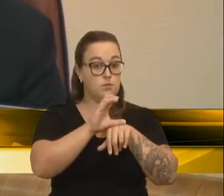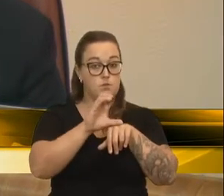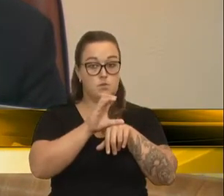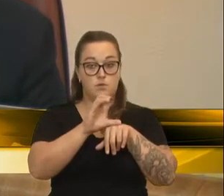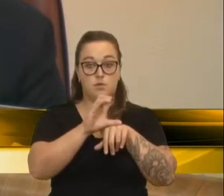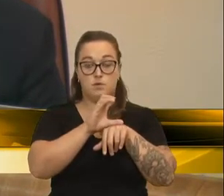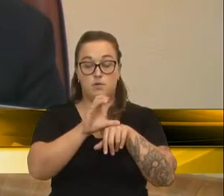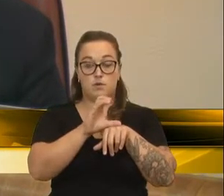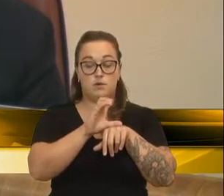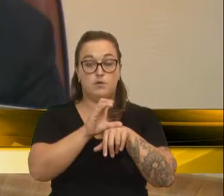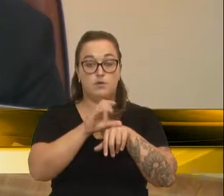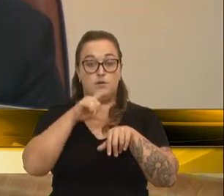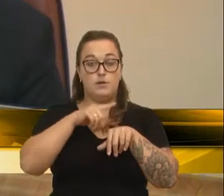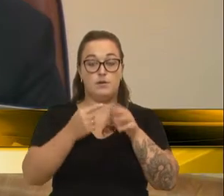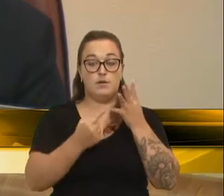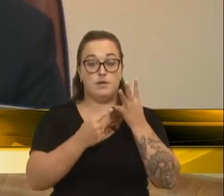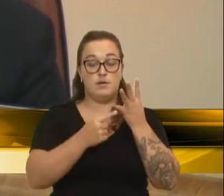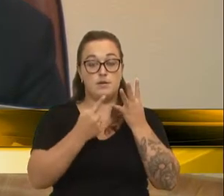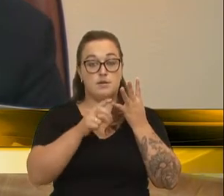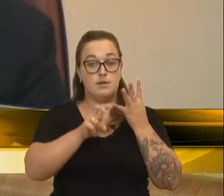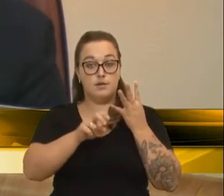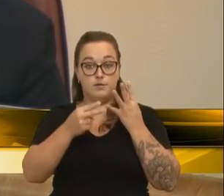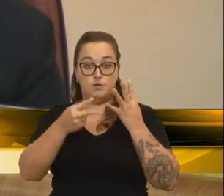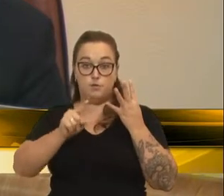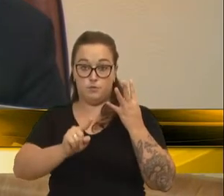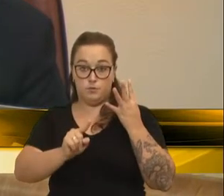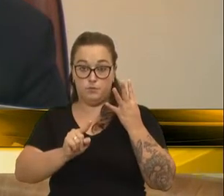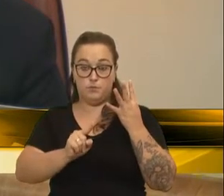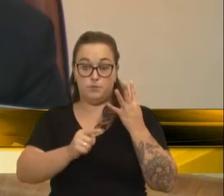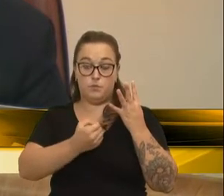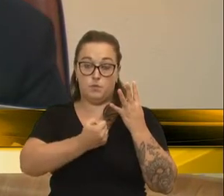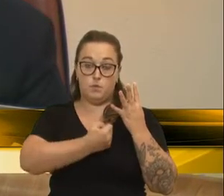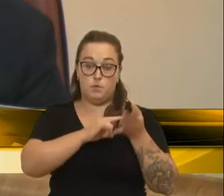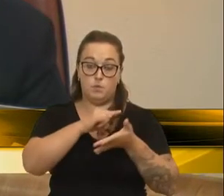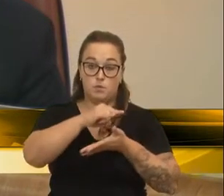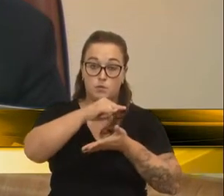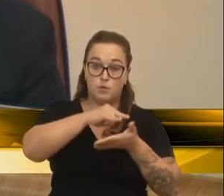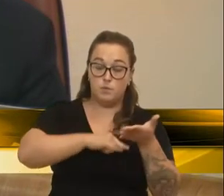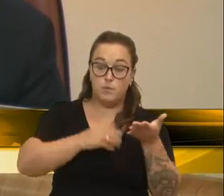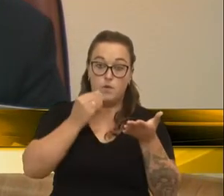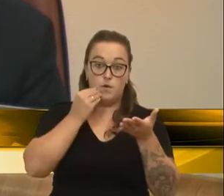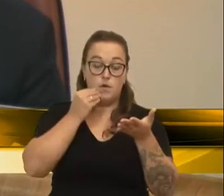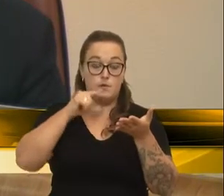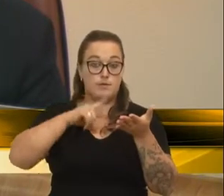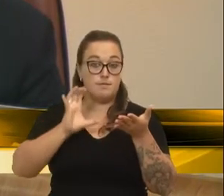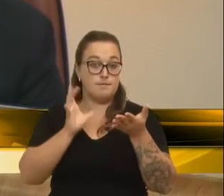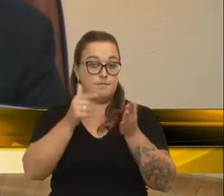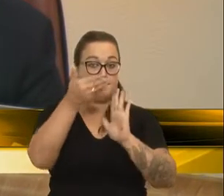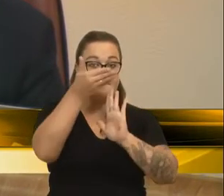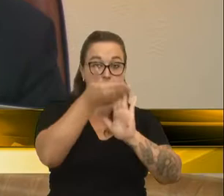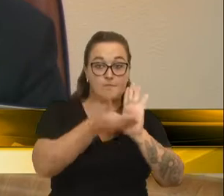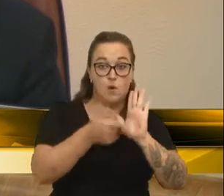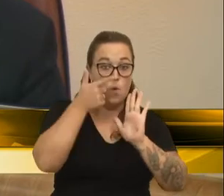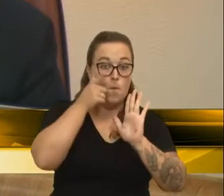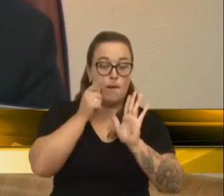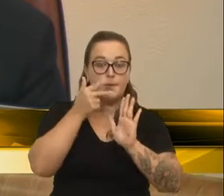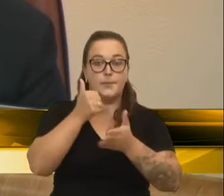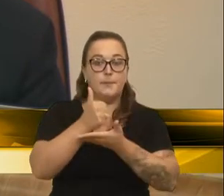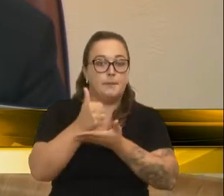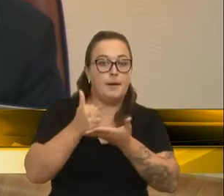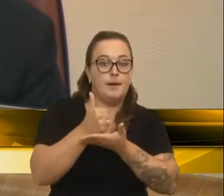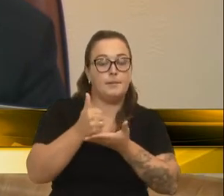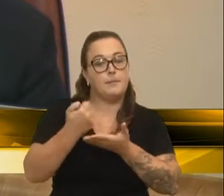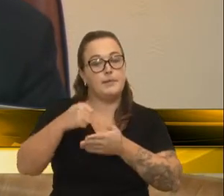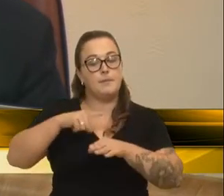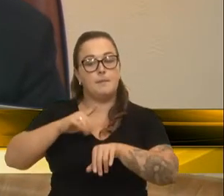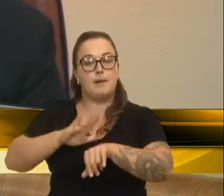inconstitucionalidade, ADIM 1521. Óbvio que essas decisões não bastam para pacificar a matéria, como disse a